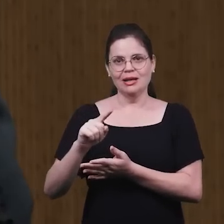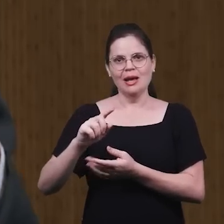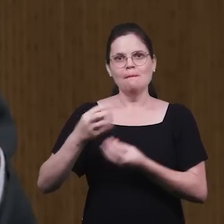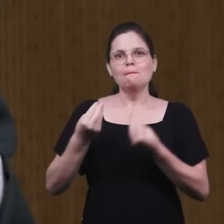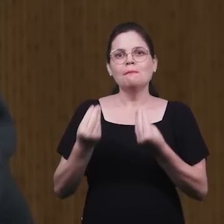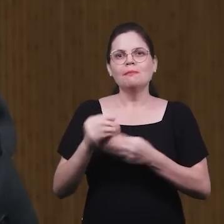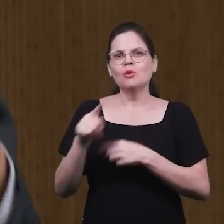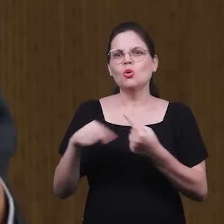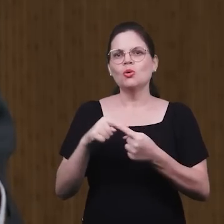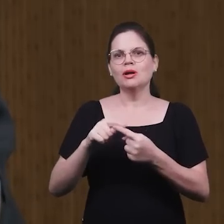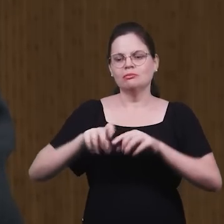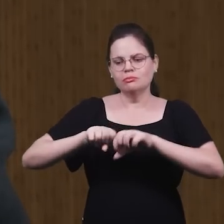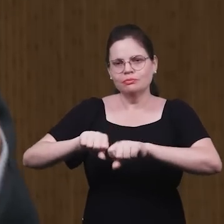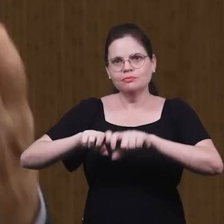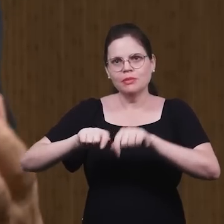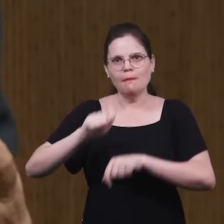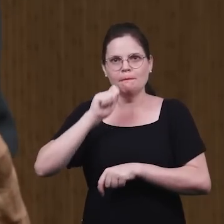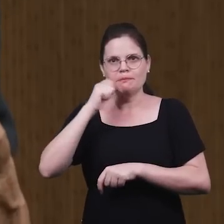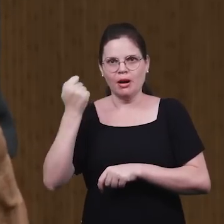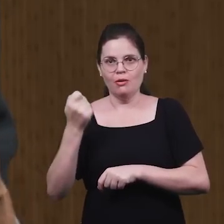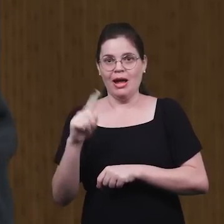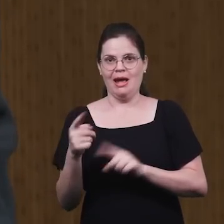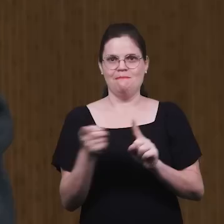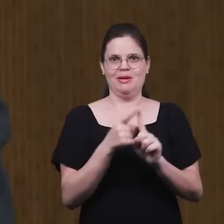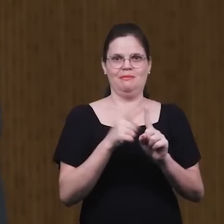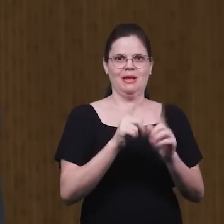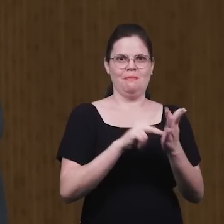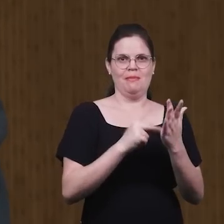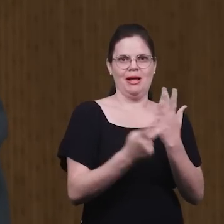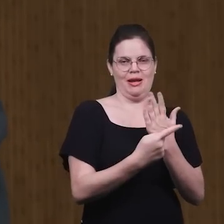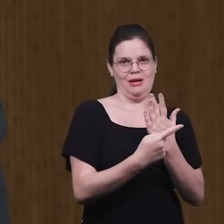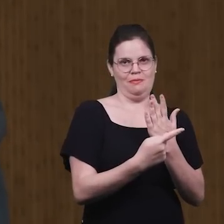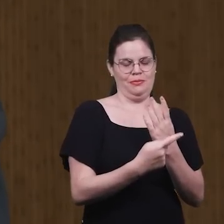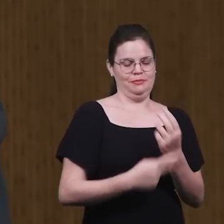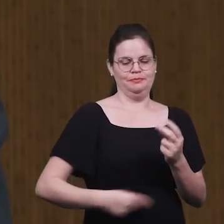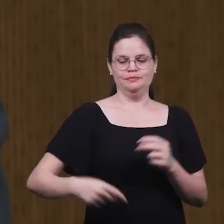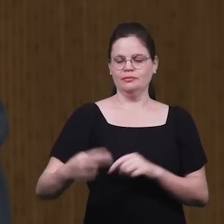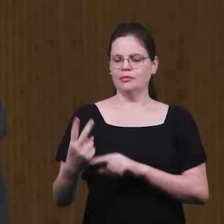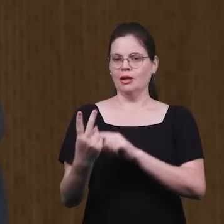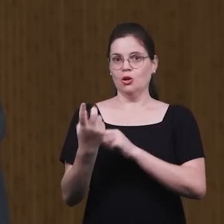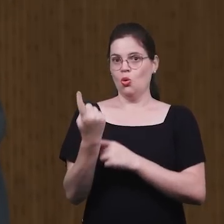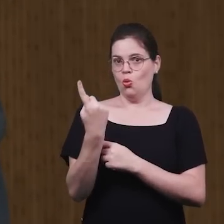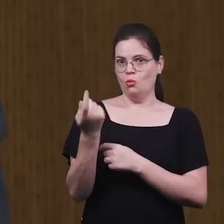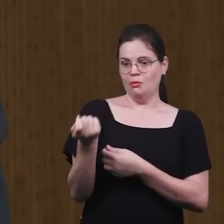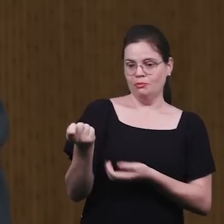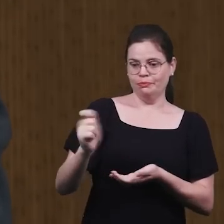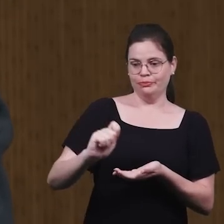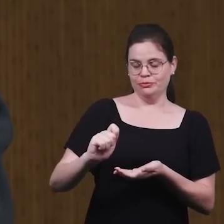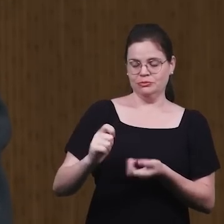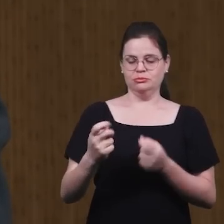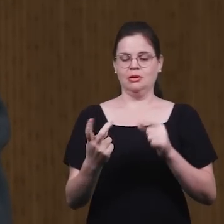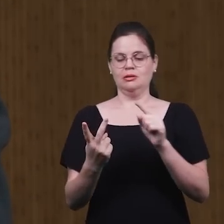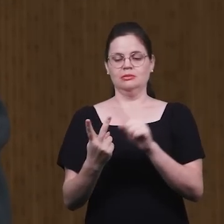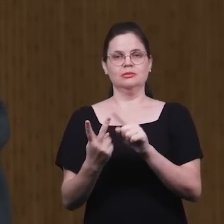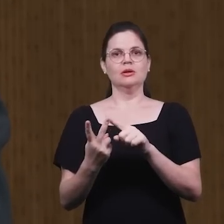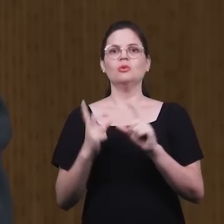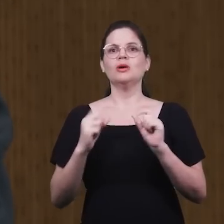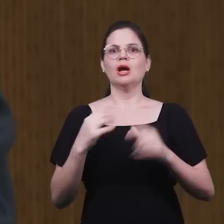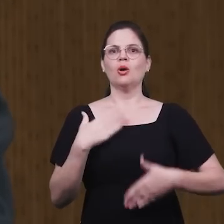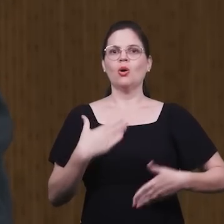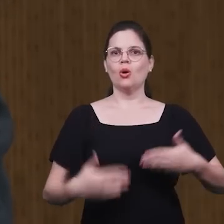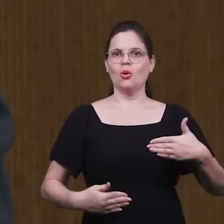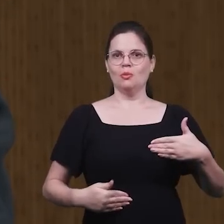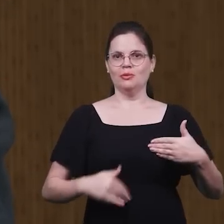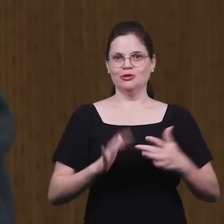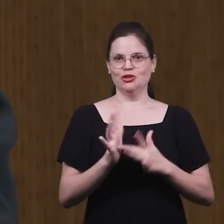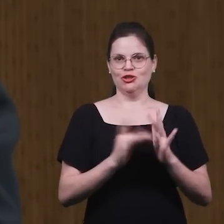o trigo ali que faz o pão foi a primeira parábola. A segunda já mostrou exatamente a outra característica ali, que era